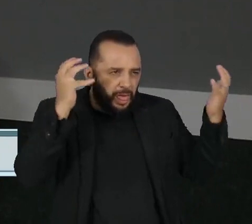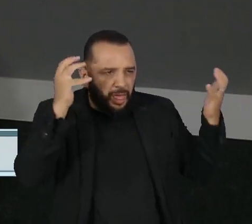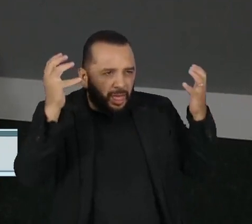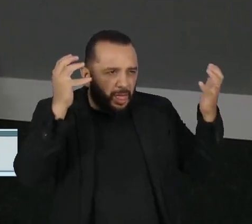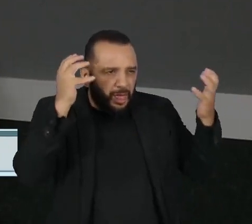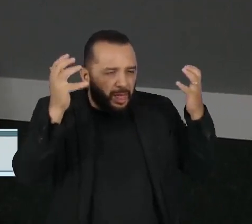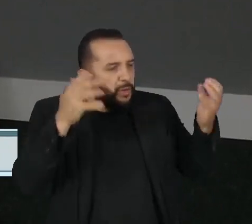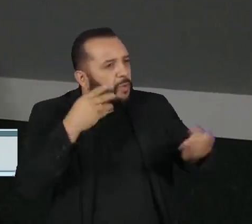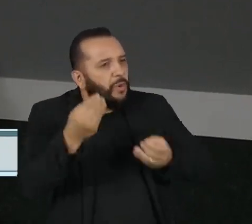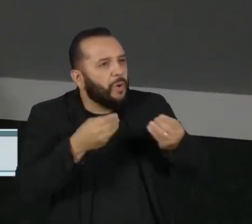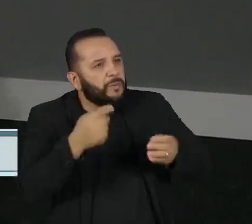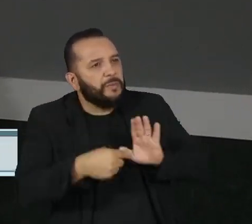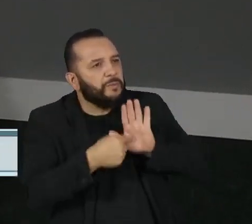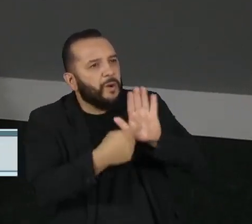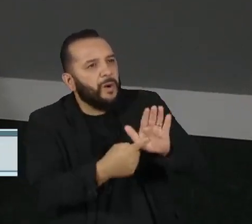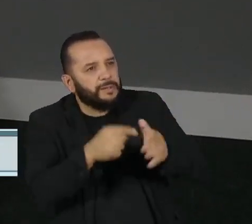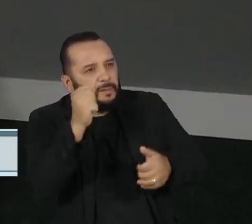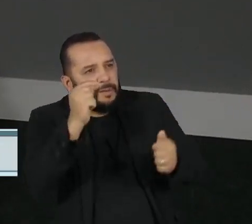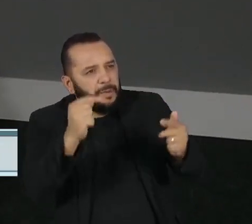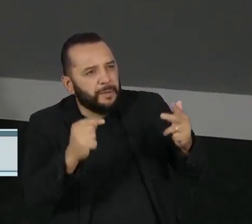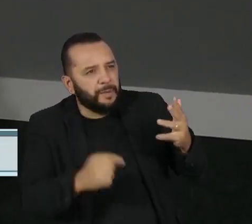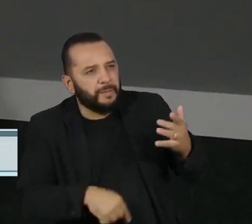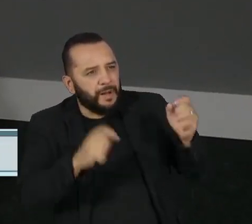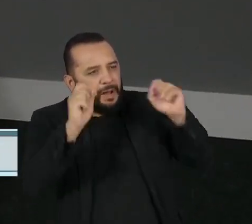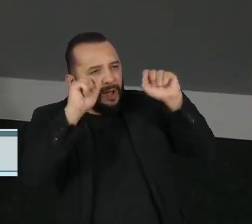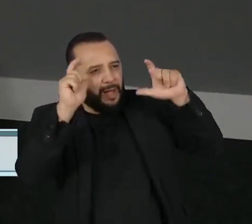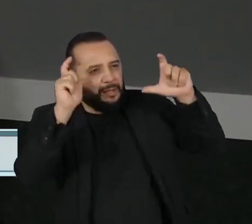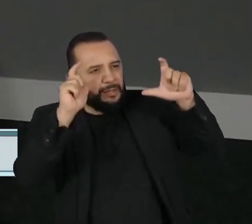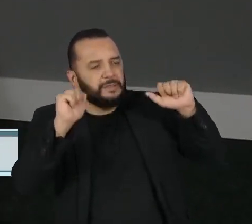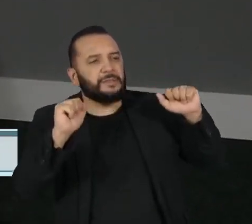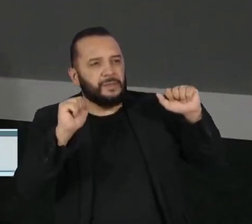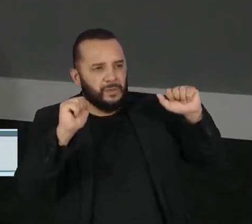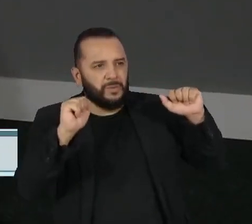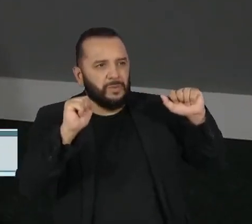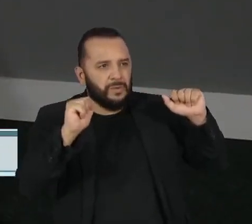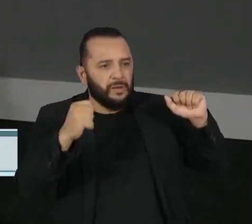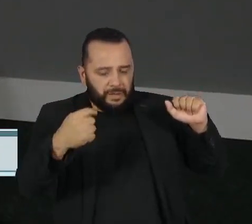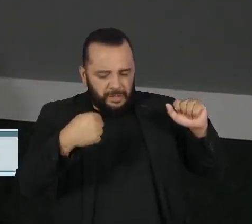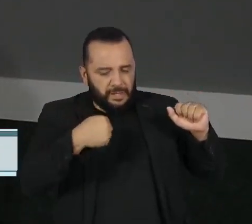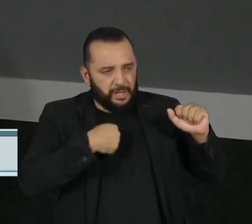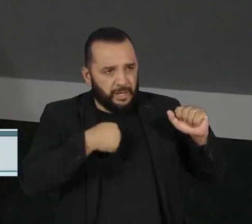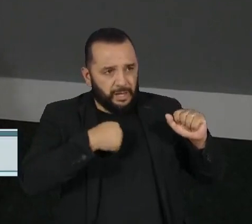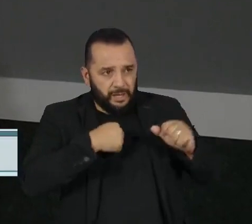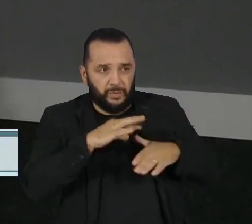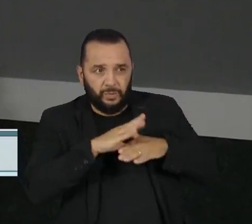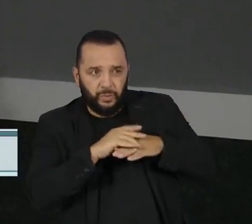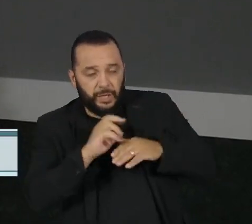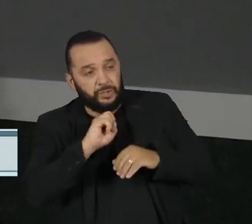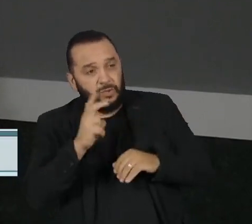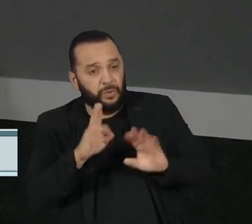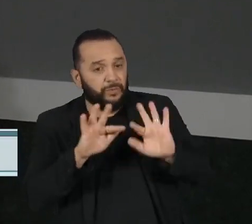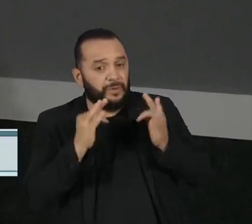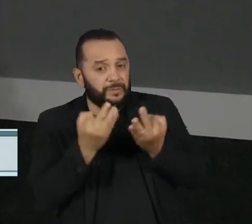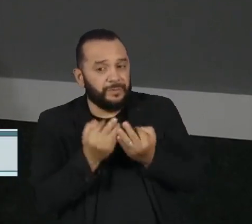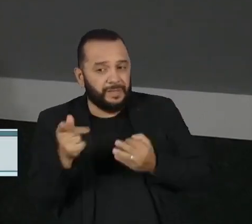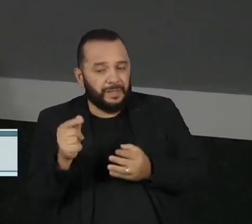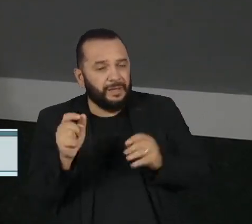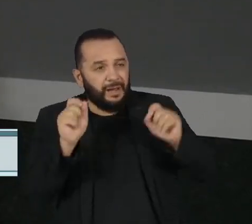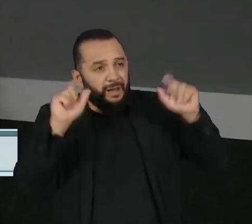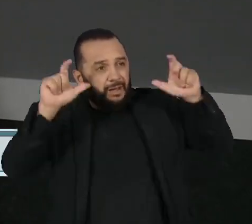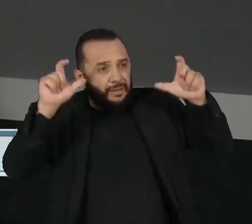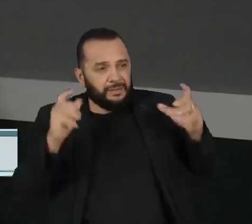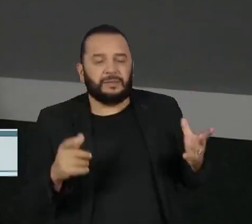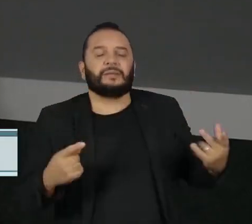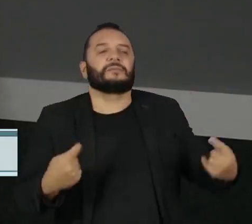são os sinais de alerta que devem deixar o próprio paciente ou os familiares mais próximos ao